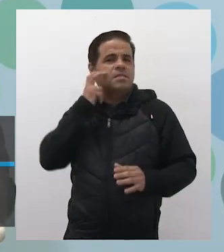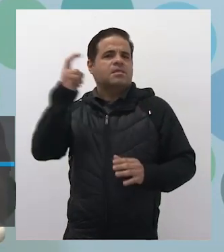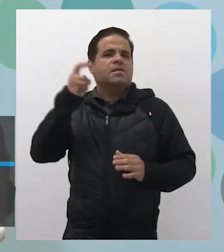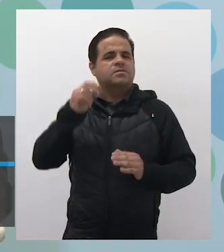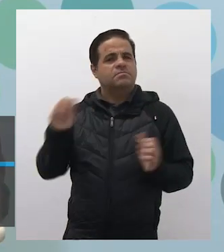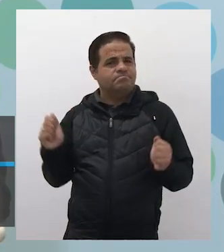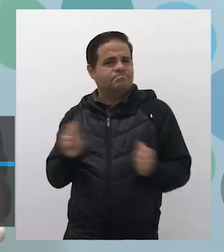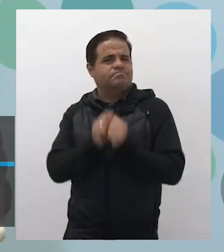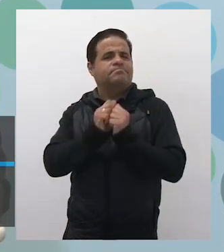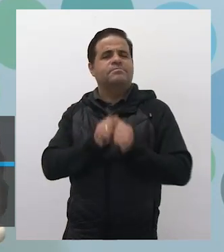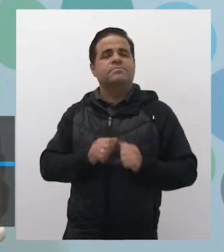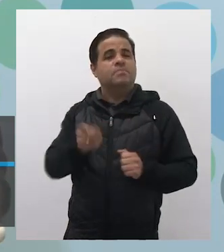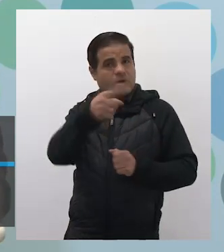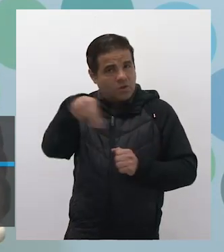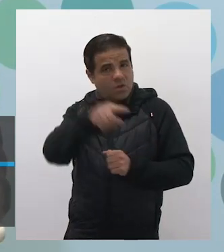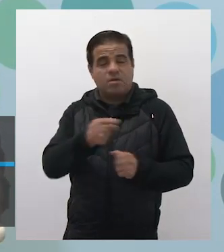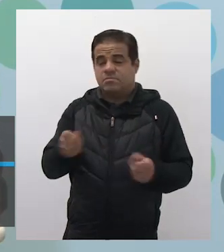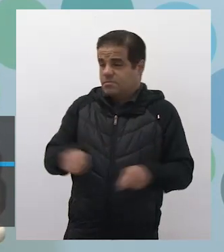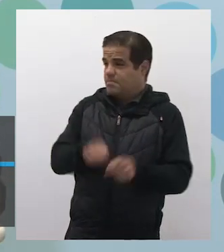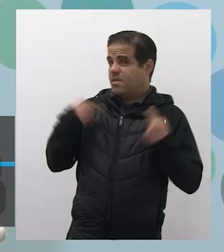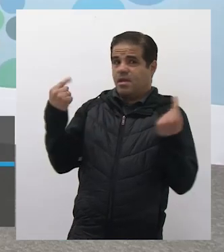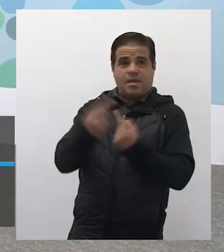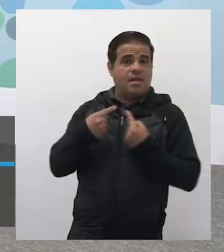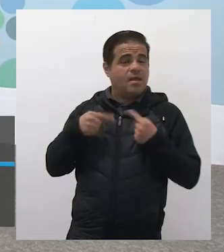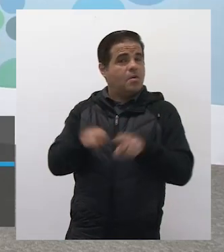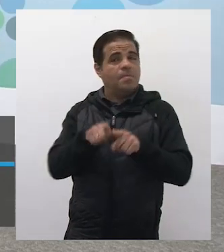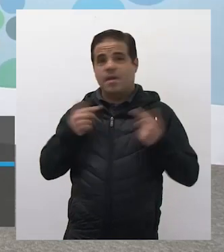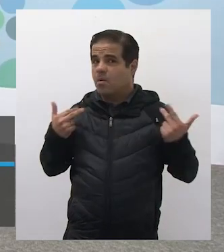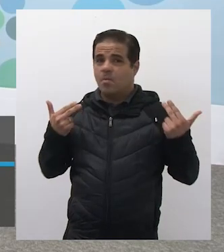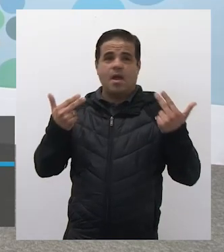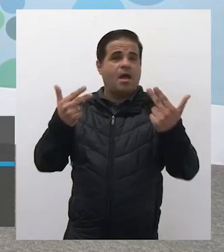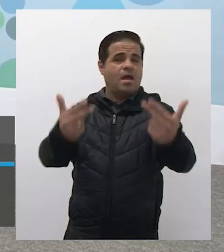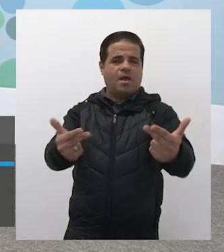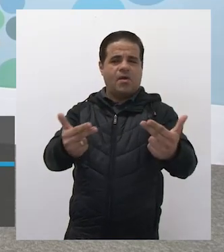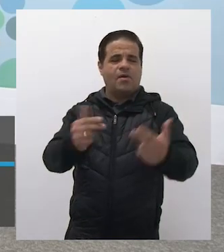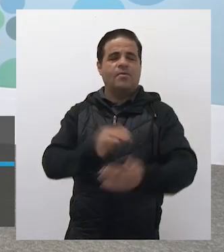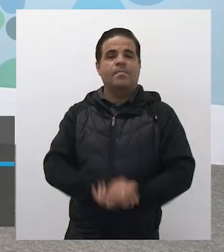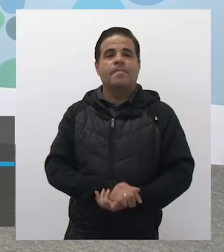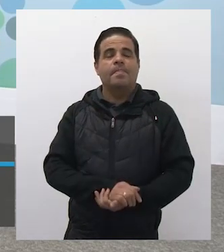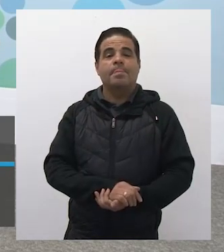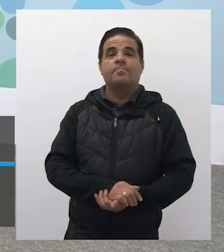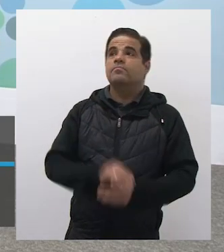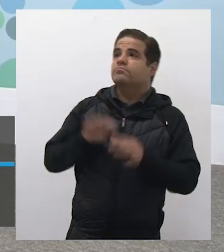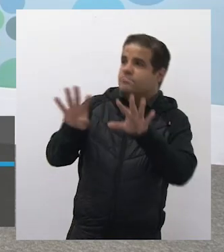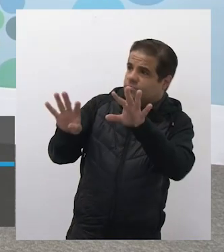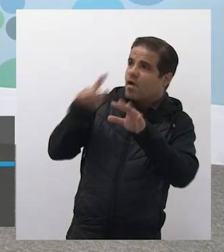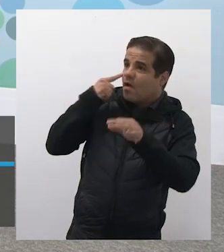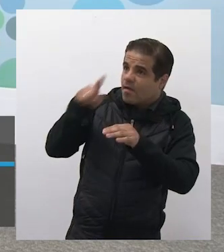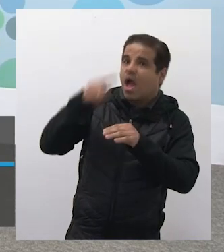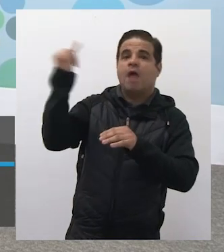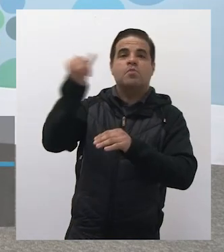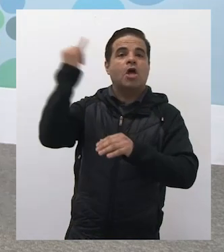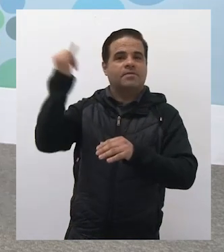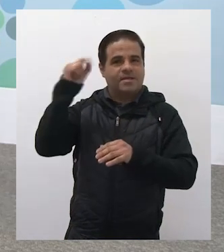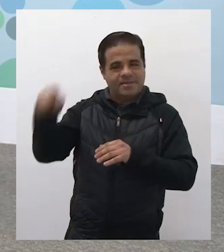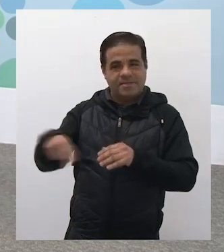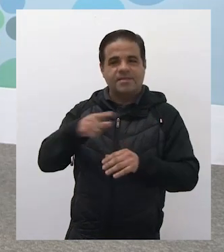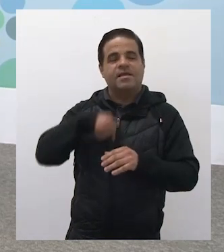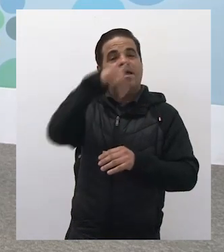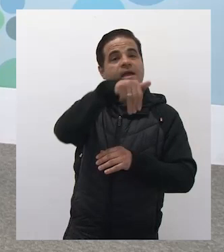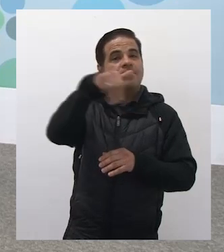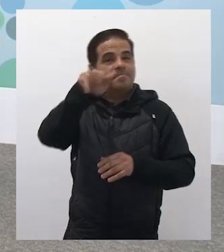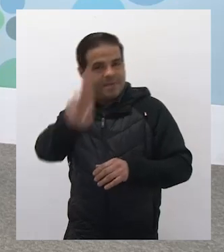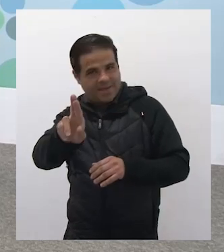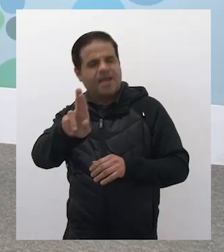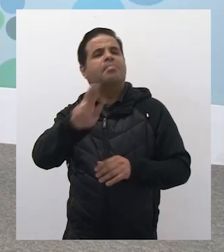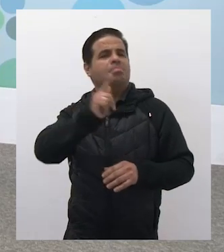inteligente, para a gente mesmo, né? É, com certeza. Então, olha lá que importância tem esse MMR,